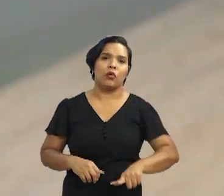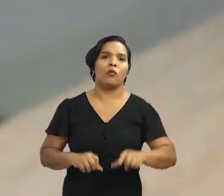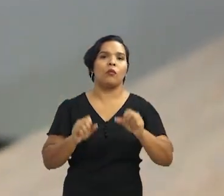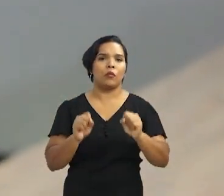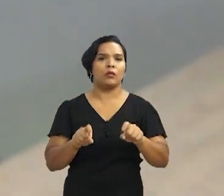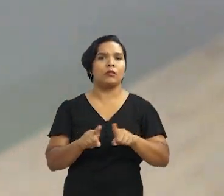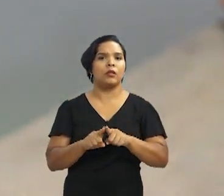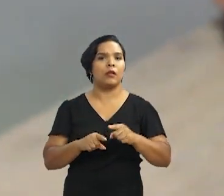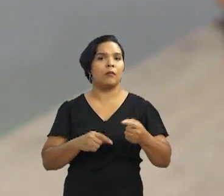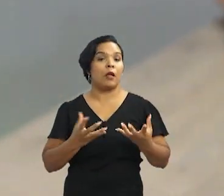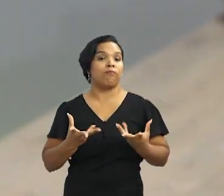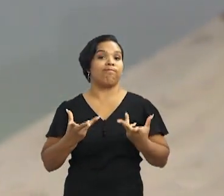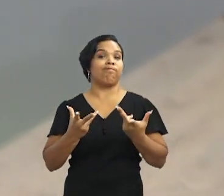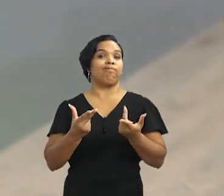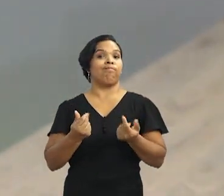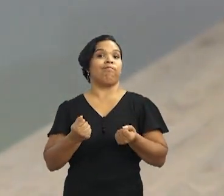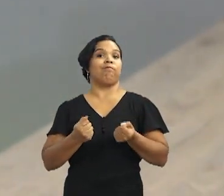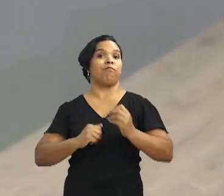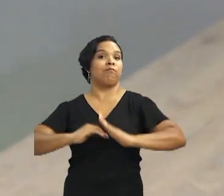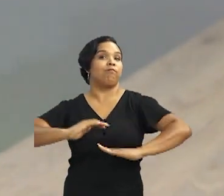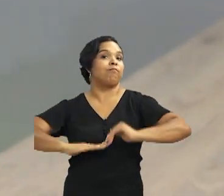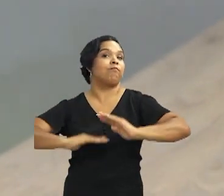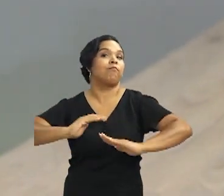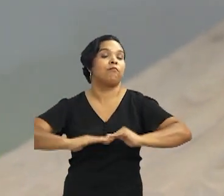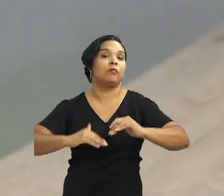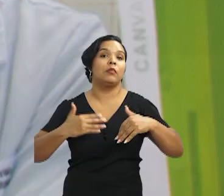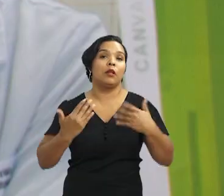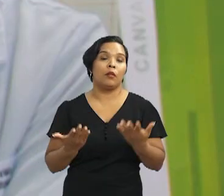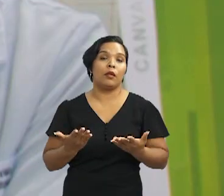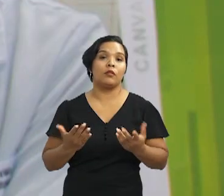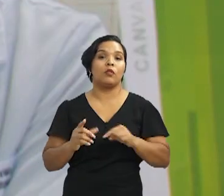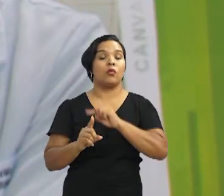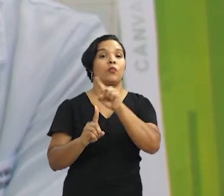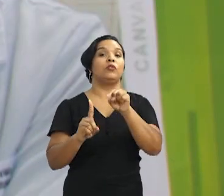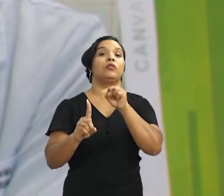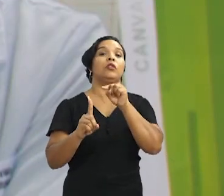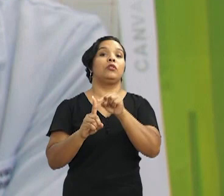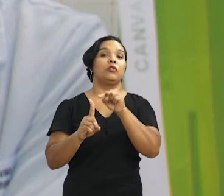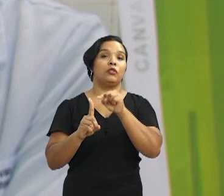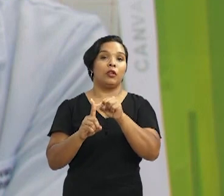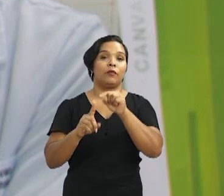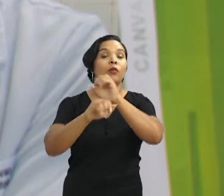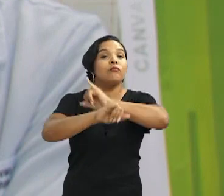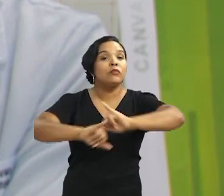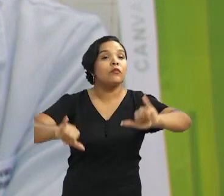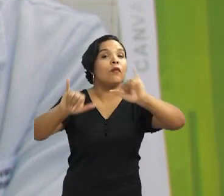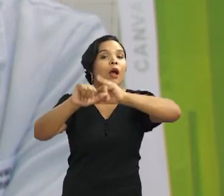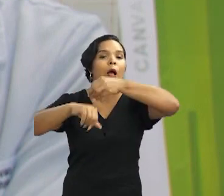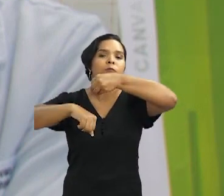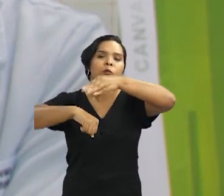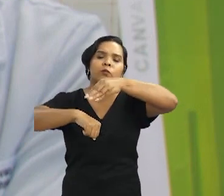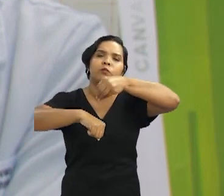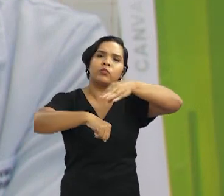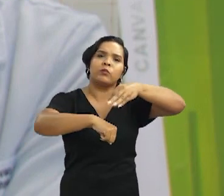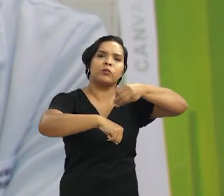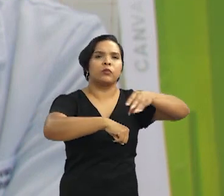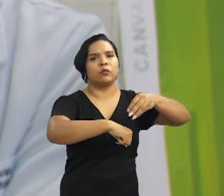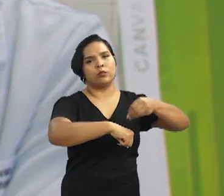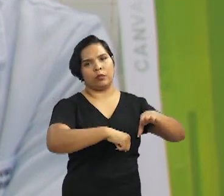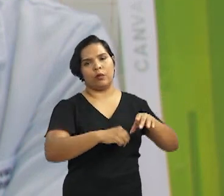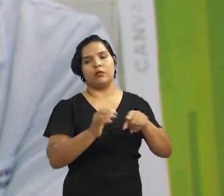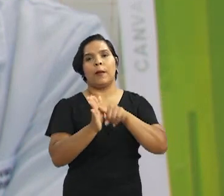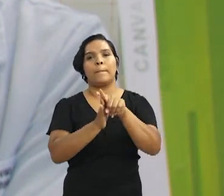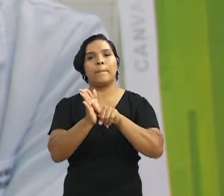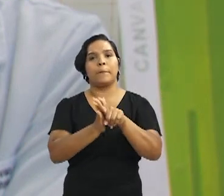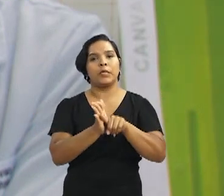ser reutilizados, podem ser aprimorados, né? Então, é esse o nosso objetivo maior,